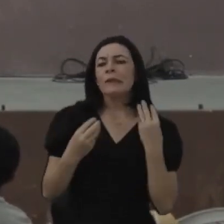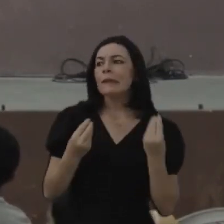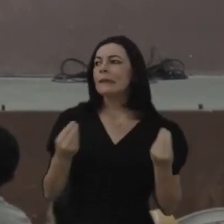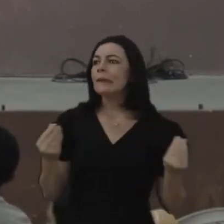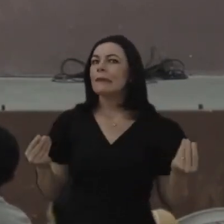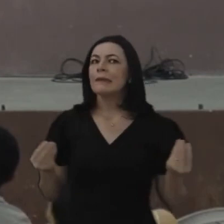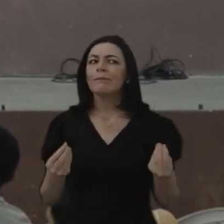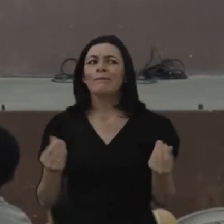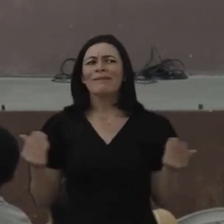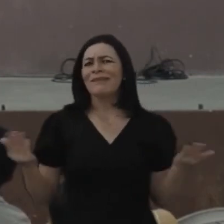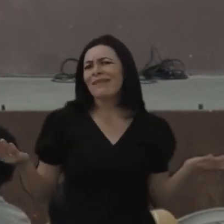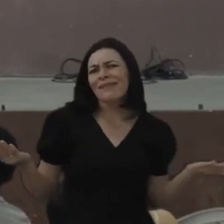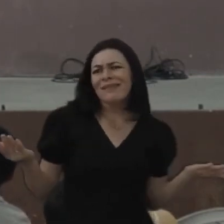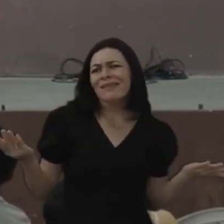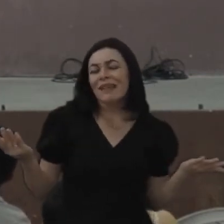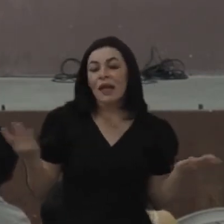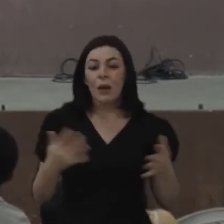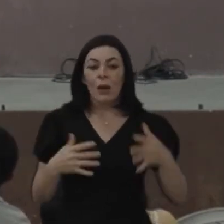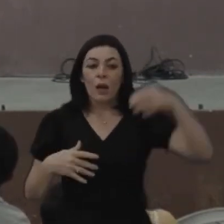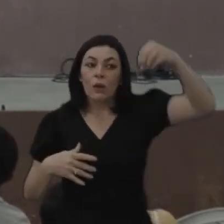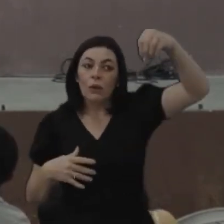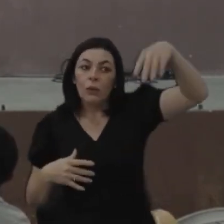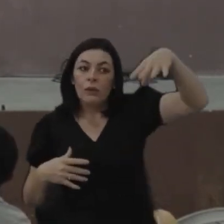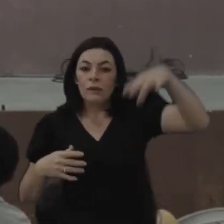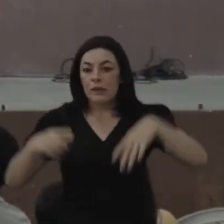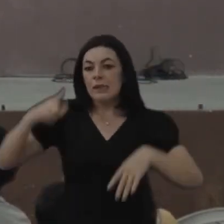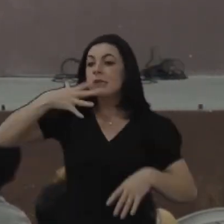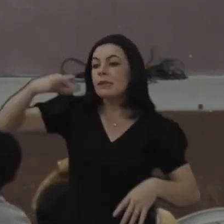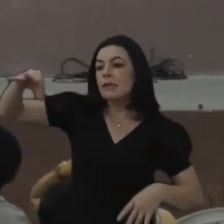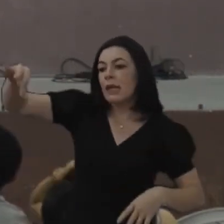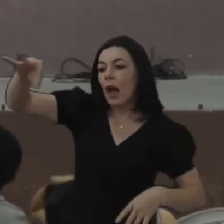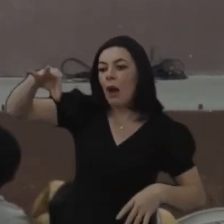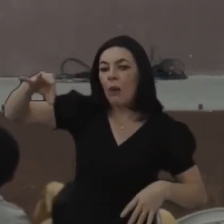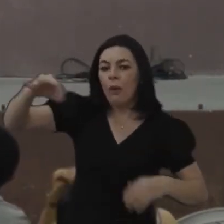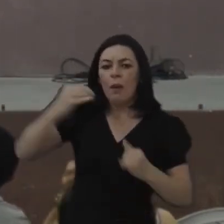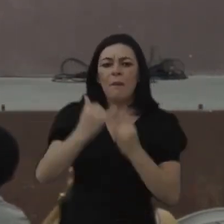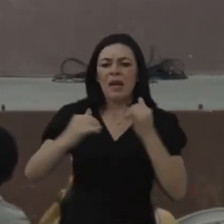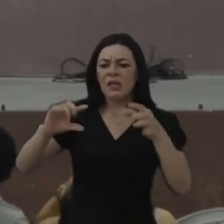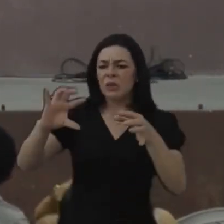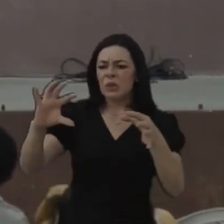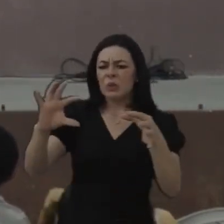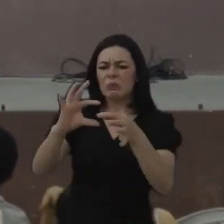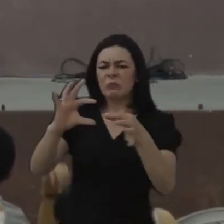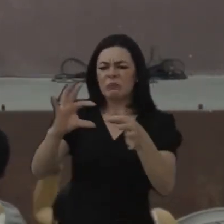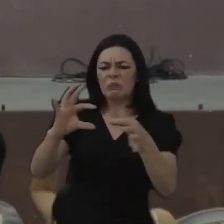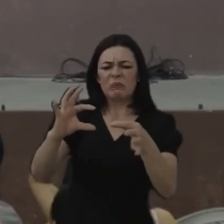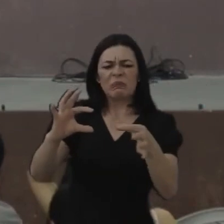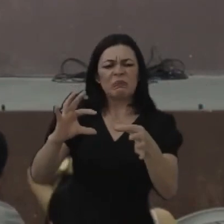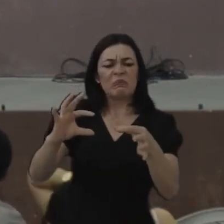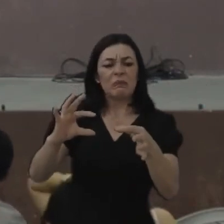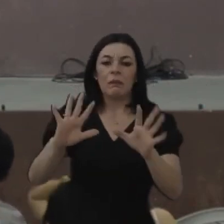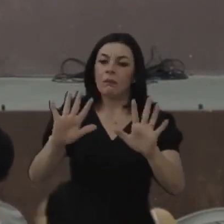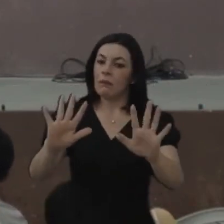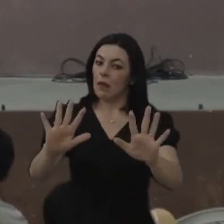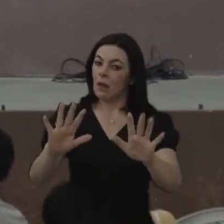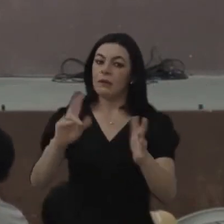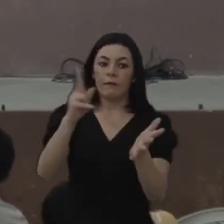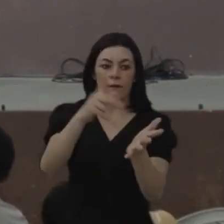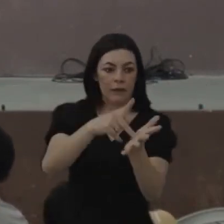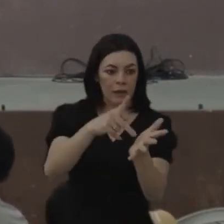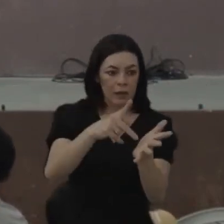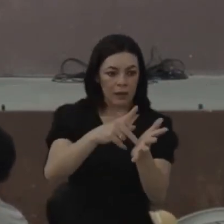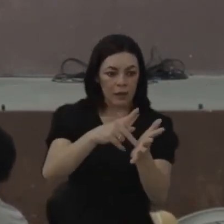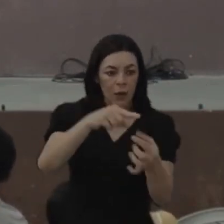Parece, muitas vezes, que a luz e o sal são coisas desconectadas. Mas, na realidade, as verdades